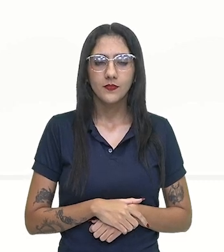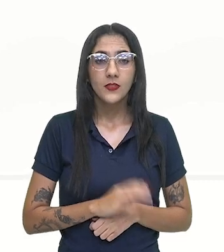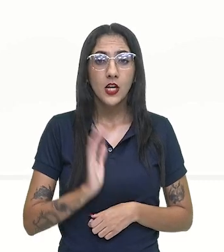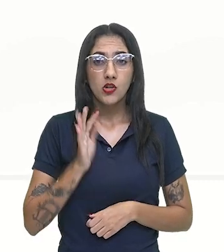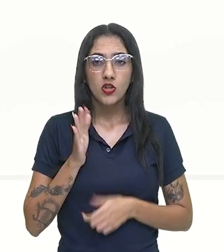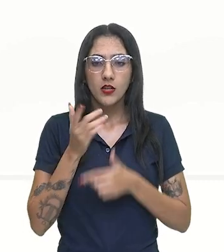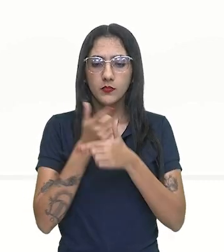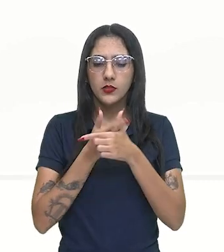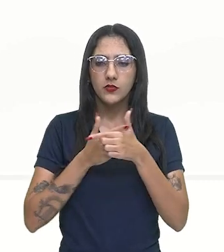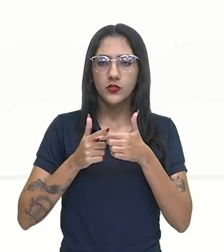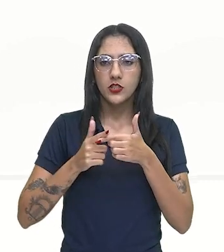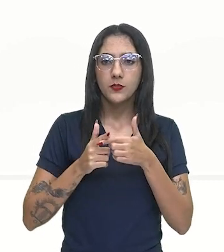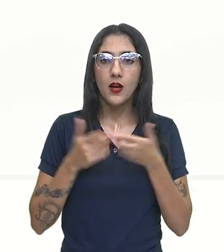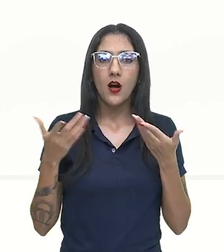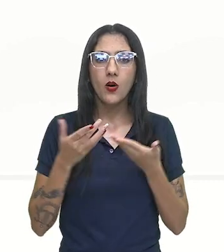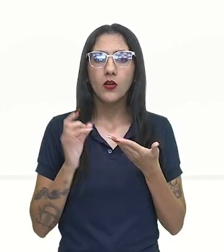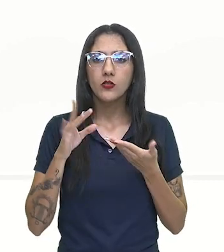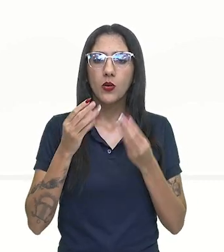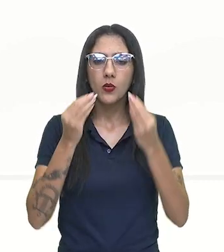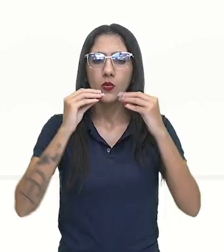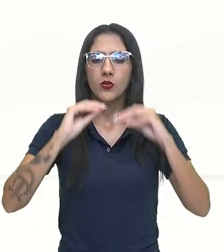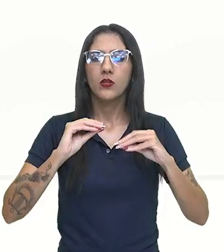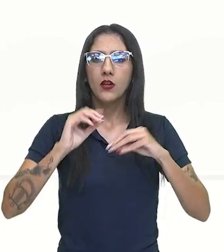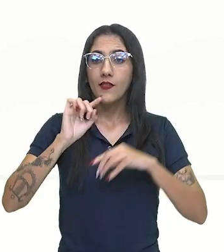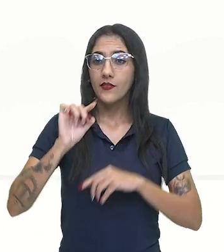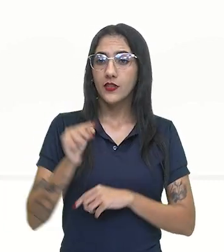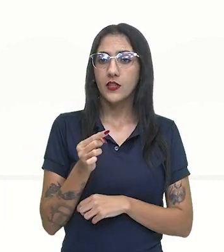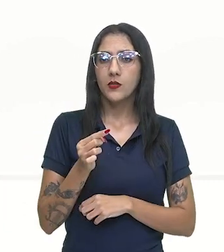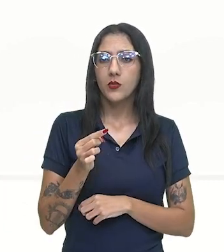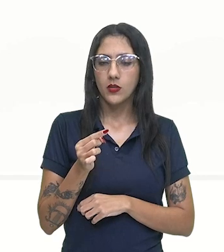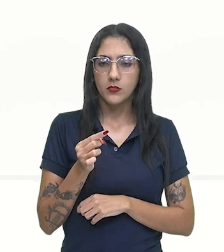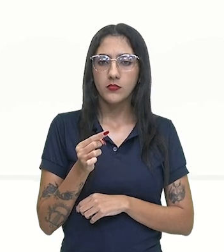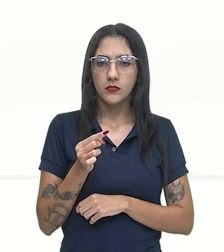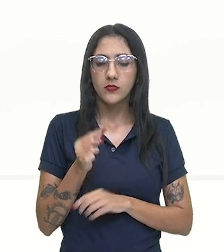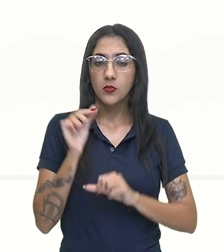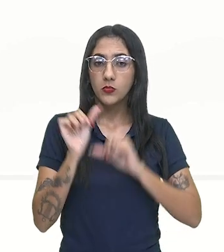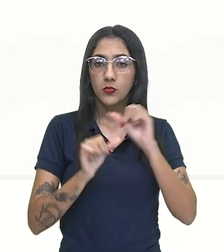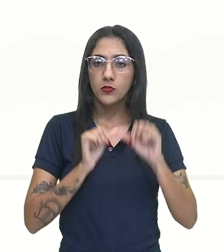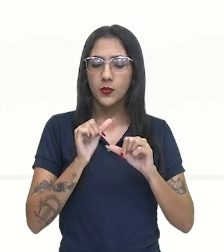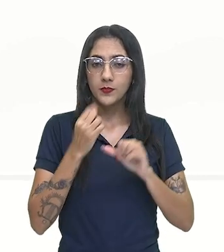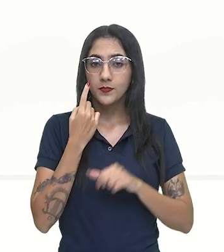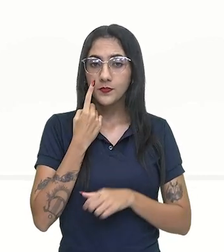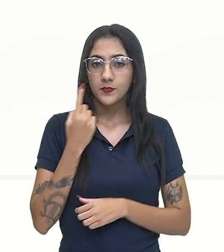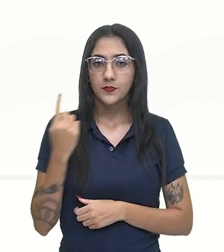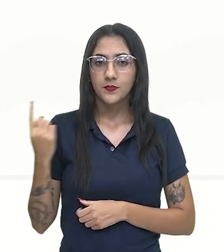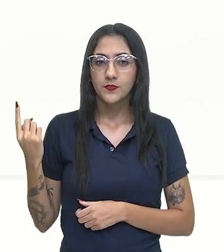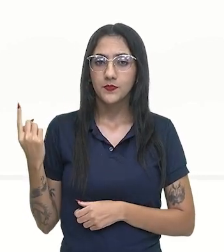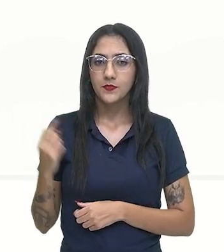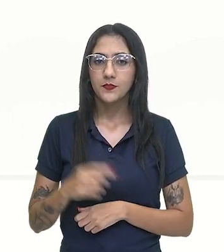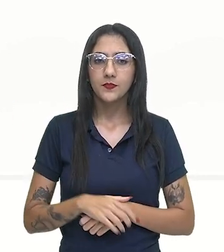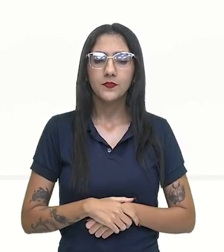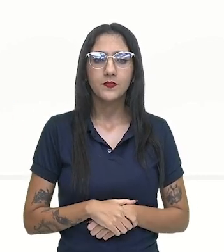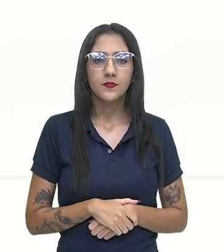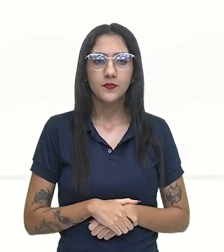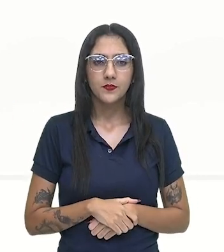então mudar a nossa vírgula 3 casas para a esquerda, né? Vai se transformar então